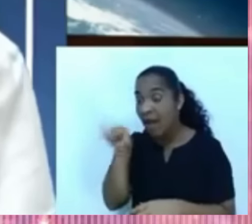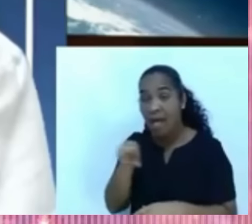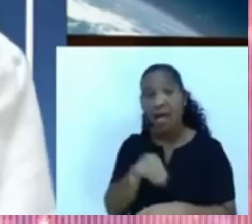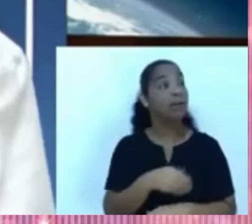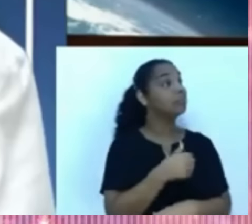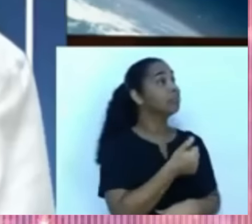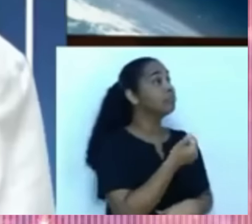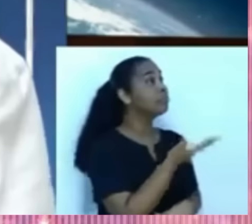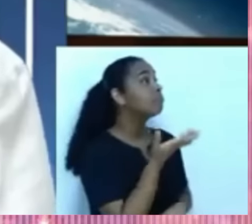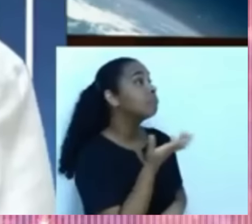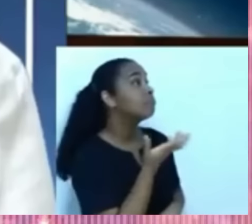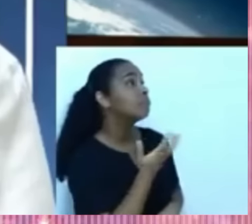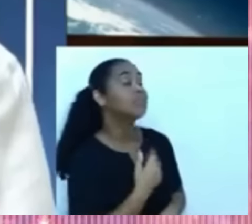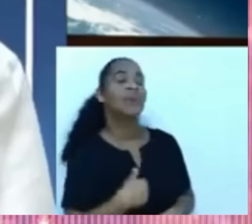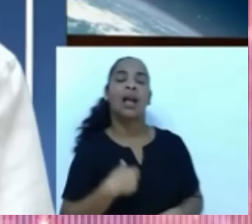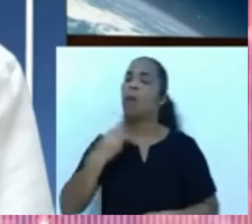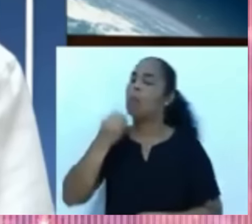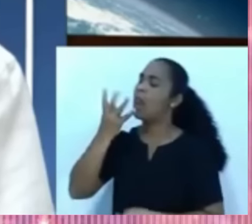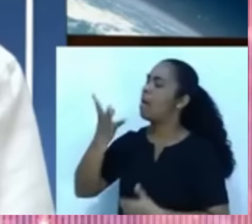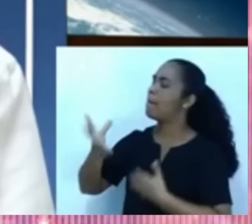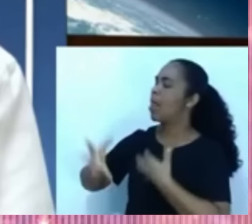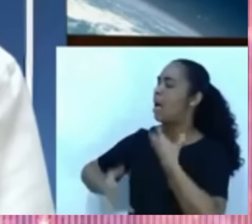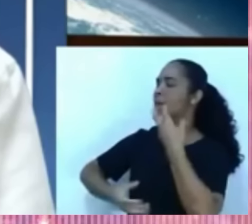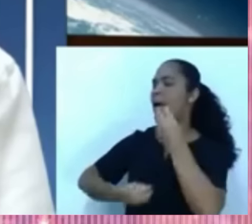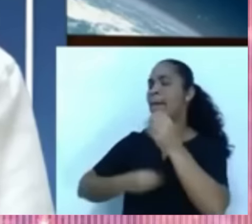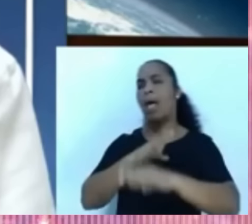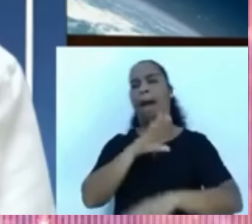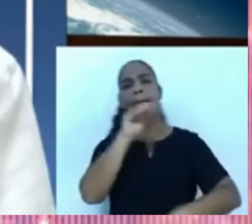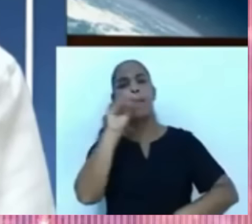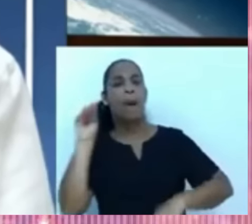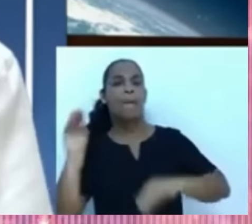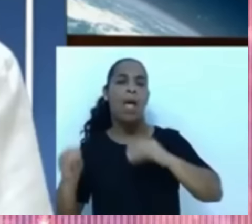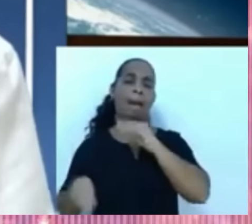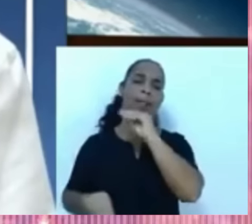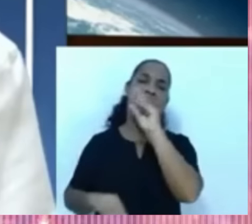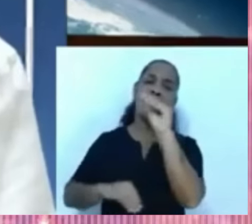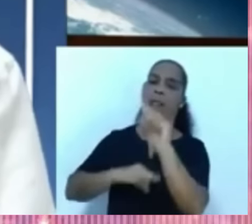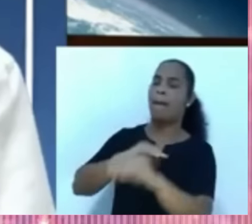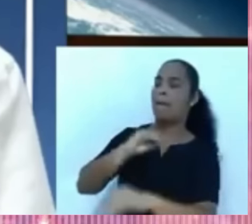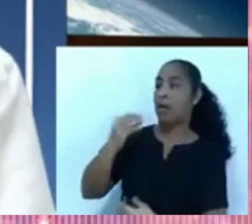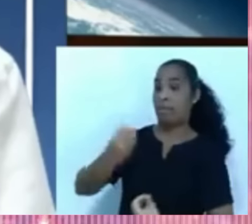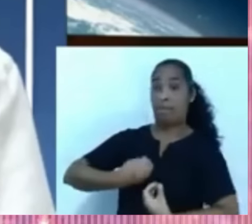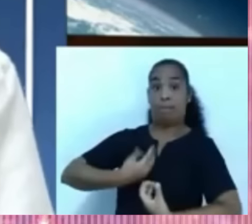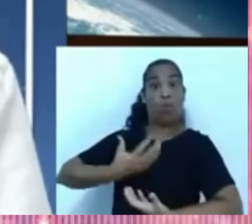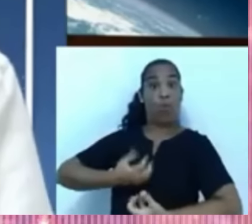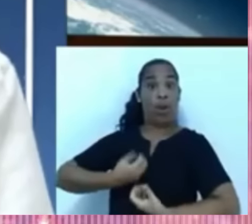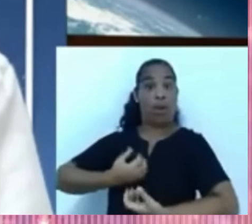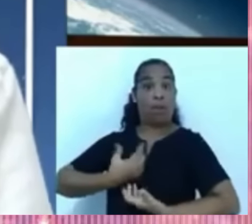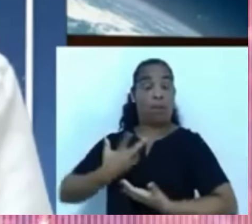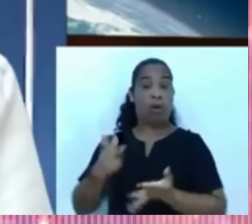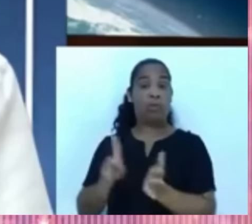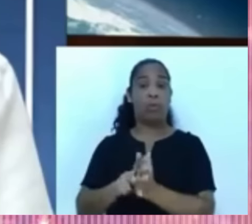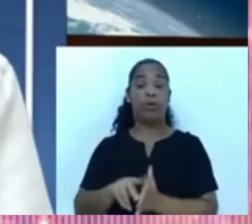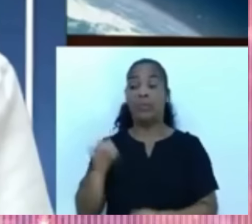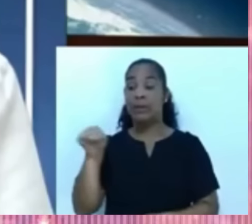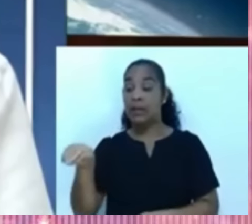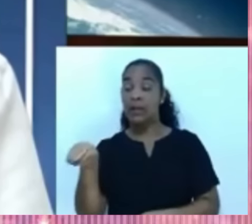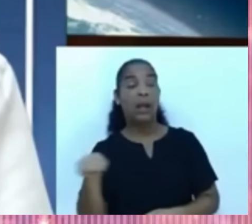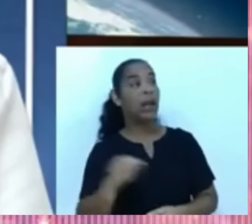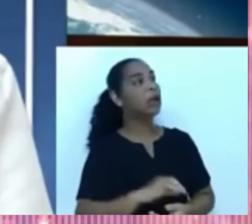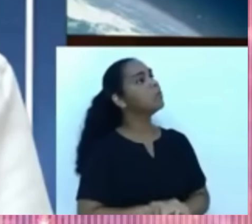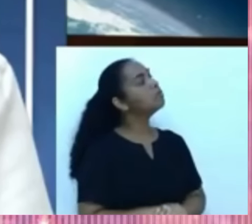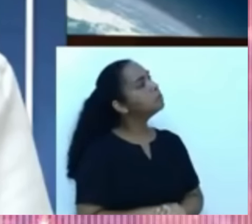declamou a mineira dentro daqueles métodos de declamação técnica e Pimenta ouvio